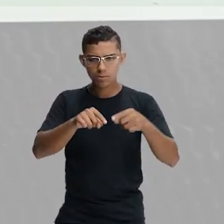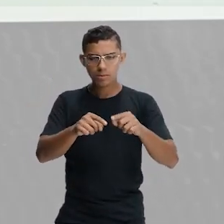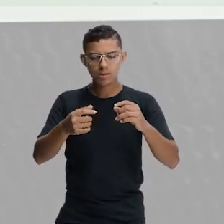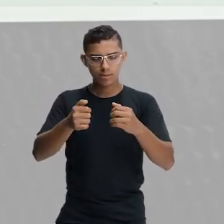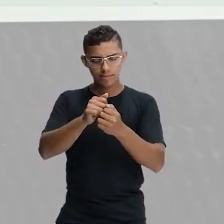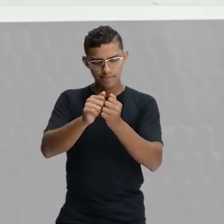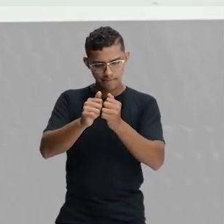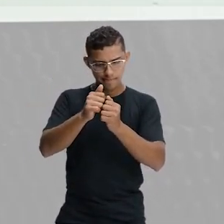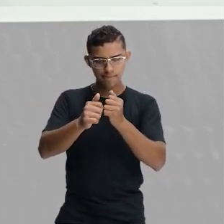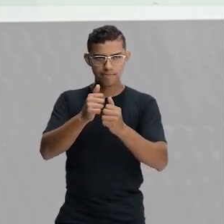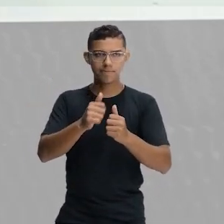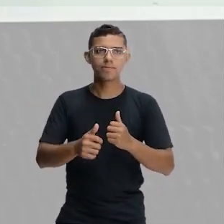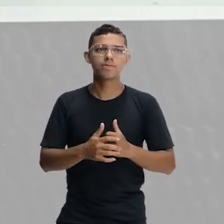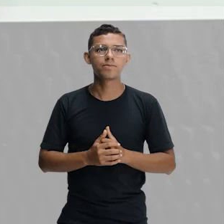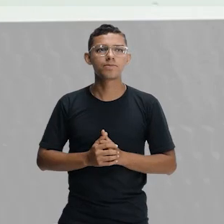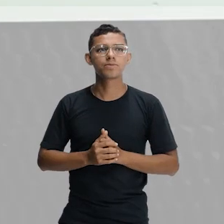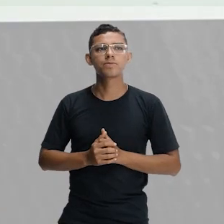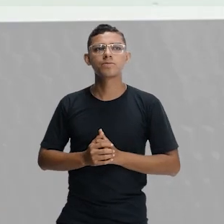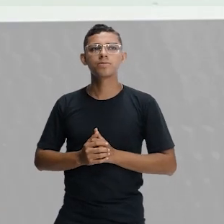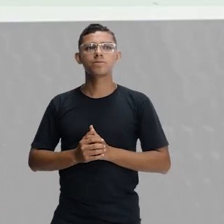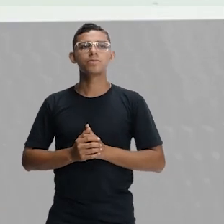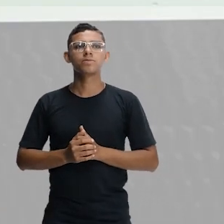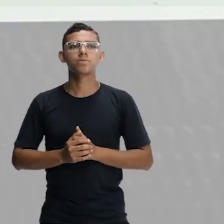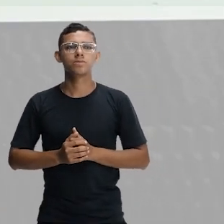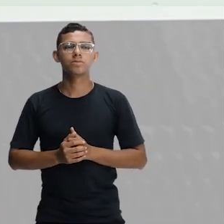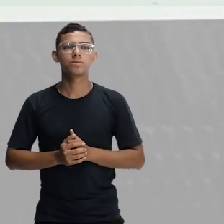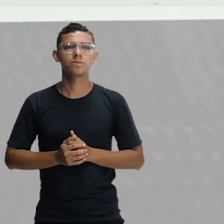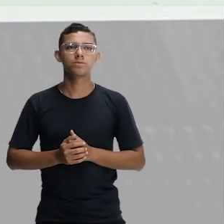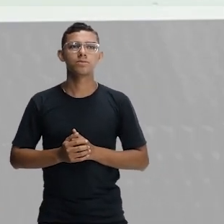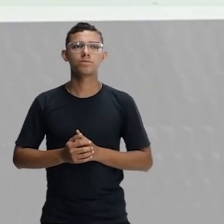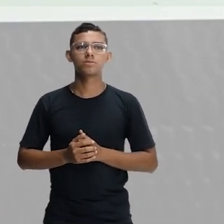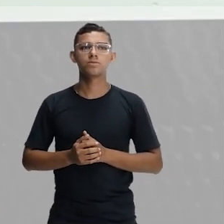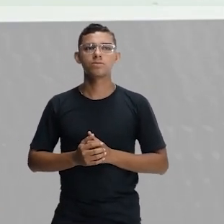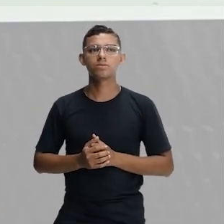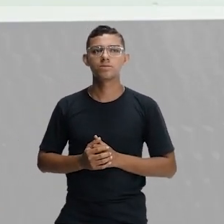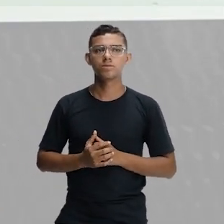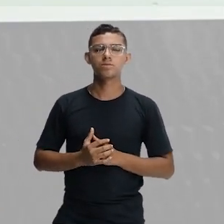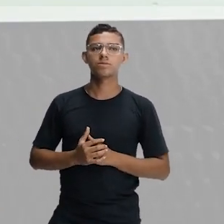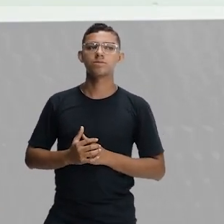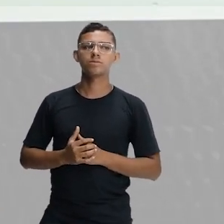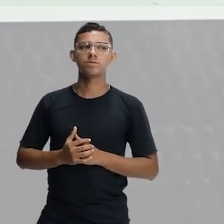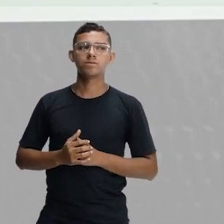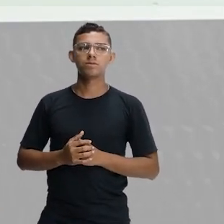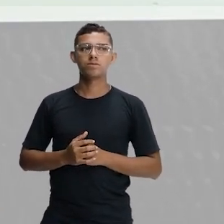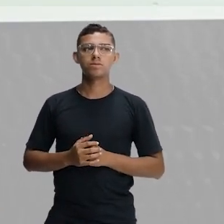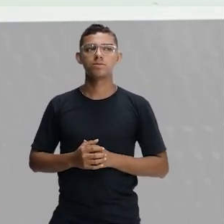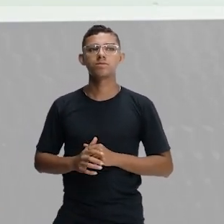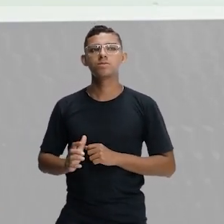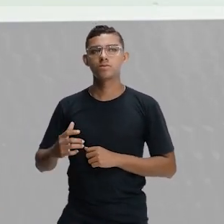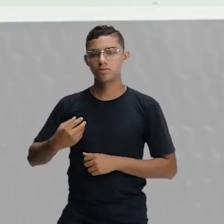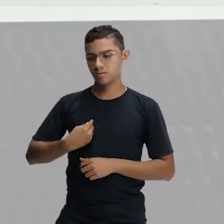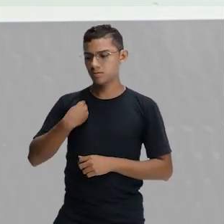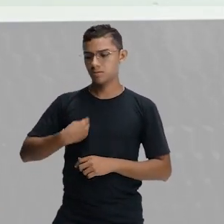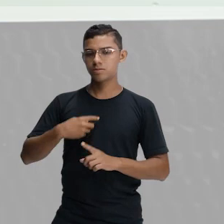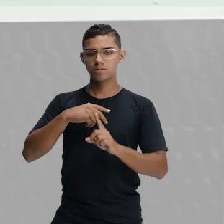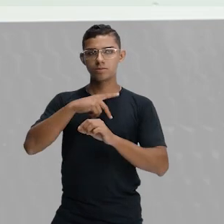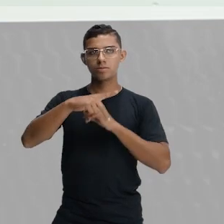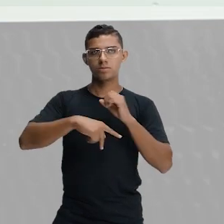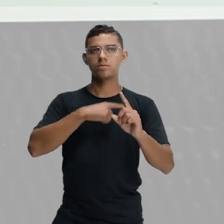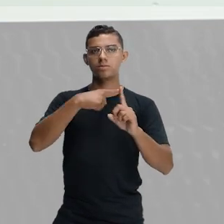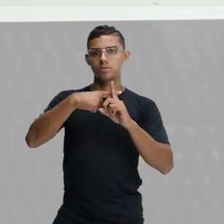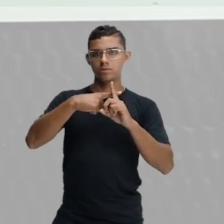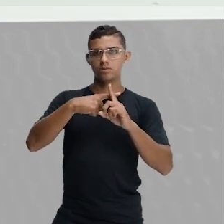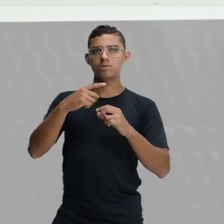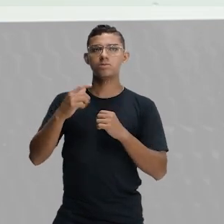um no outro. Então, as cargas positivas, elas elas se mantêm nos